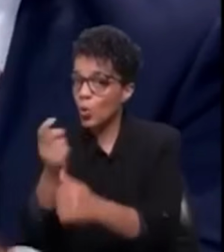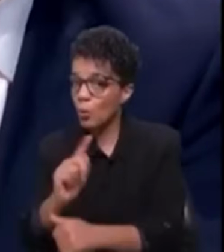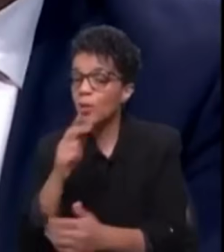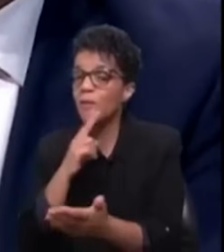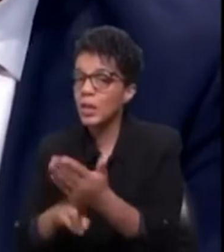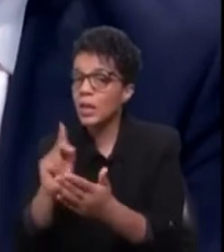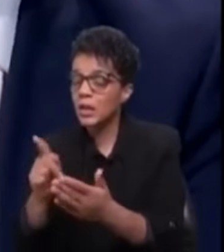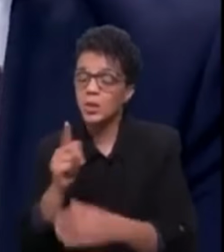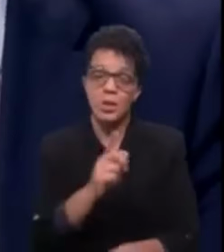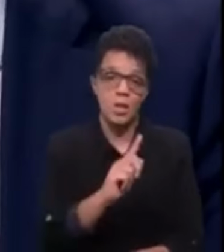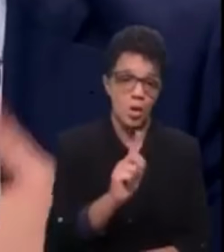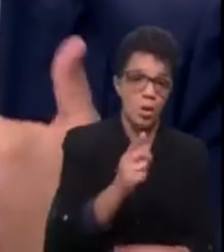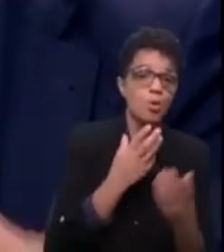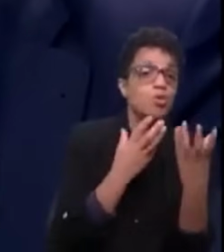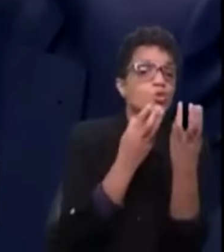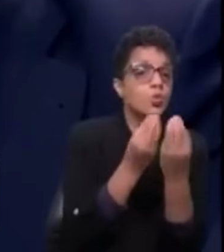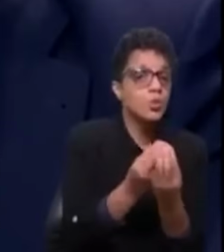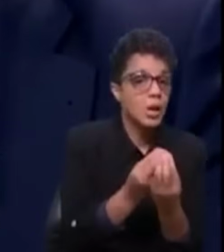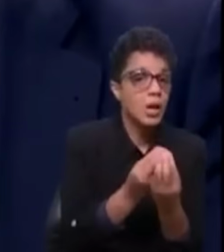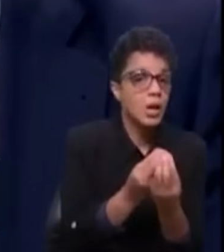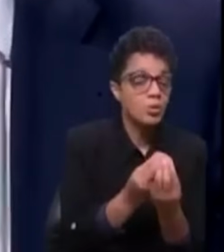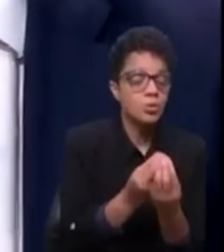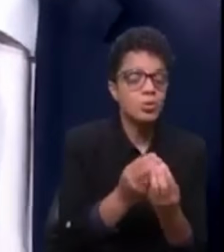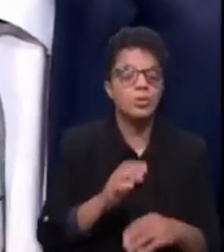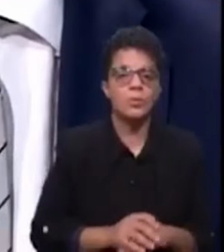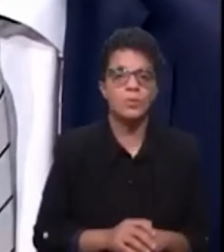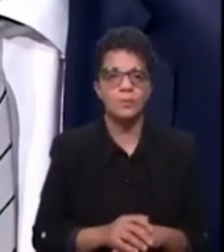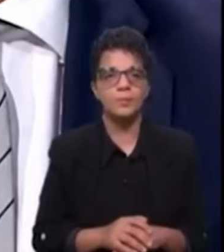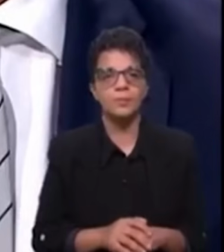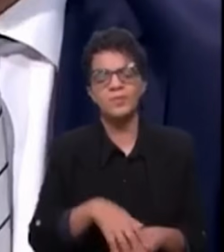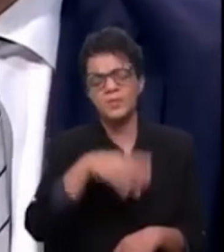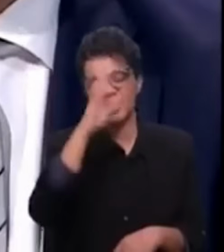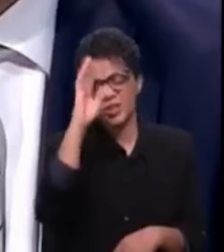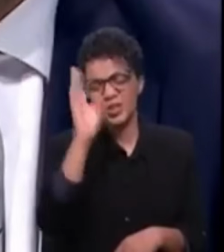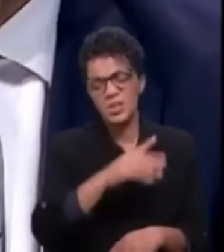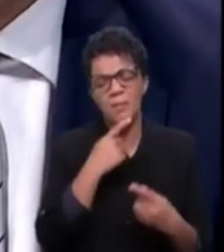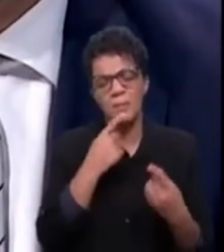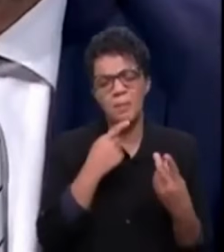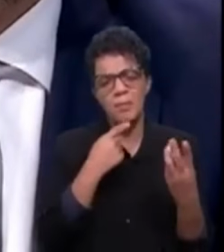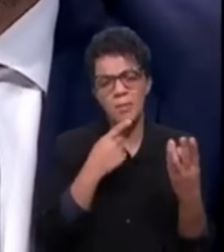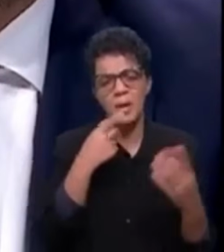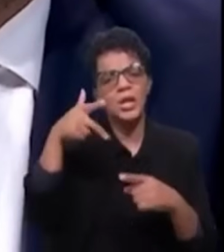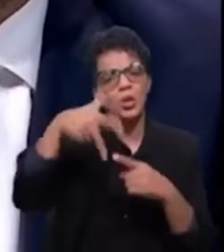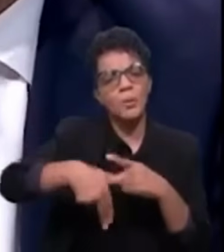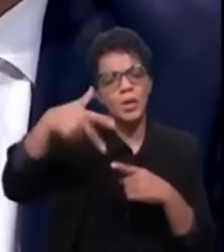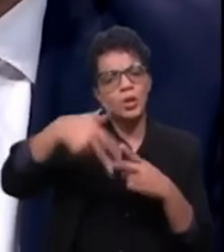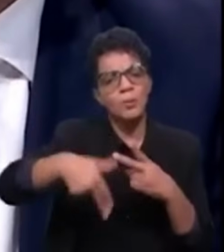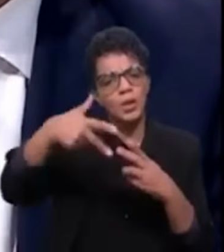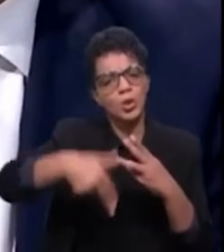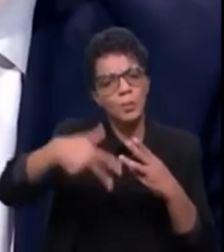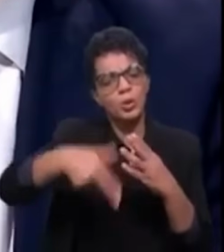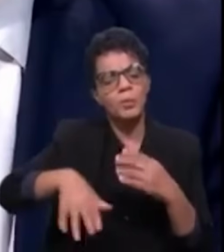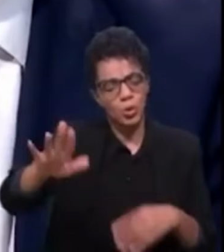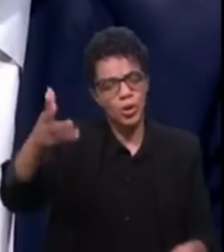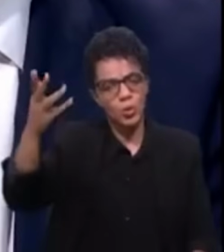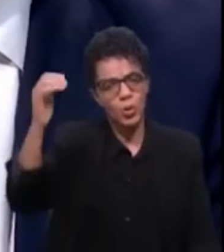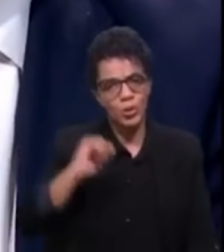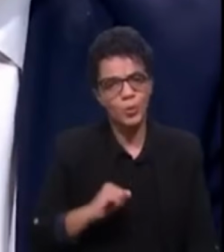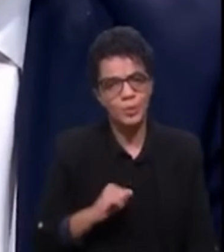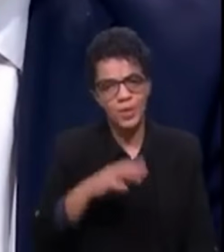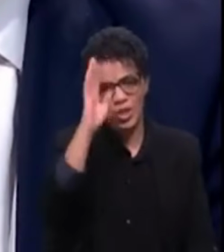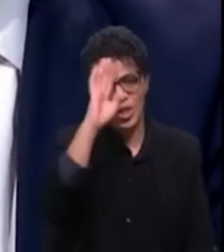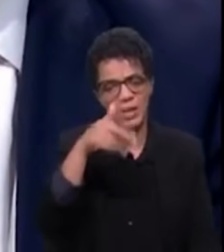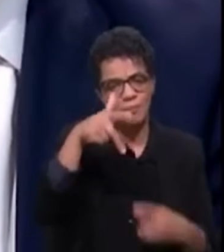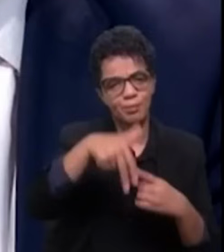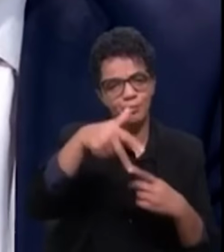não Lutaram contra corrupção não acabaram com o subsídio à dependência já sei que é essa tática continua interrompera deix deix